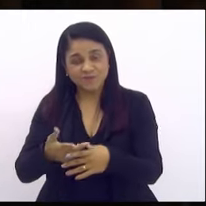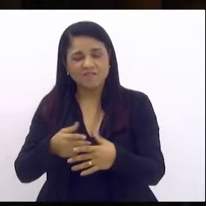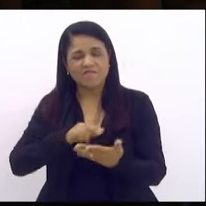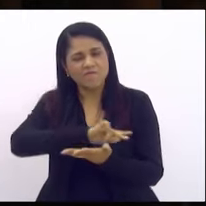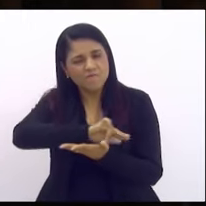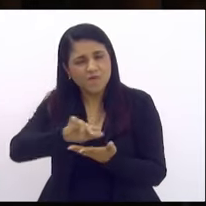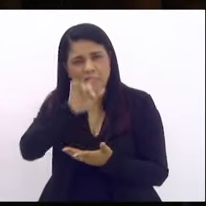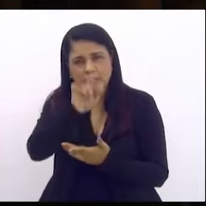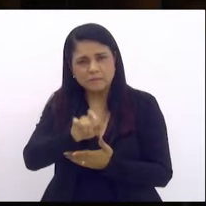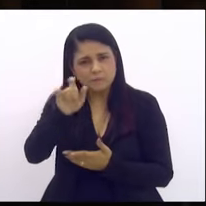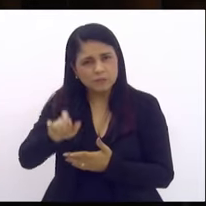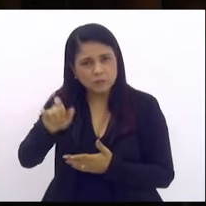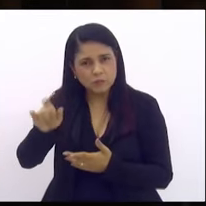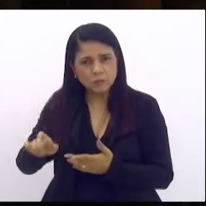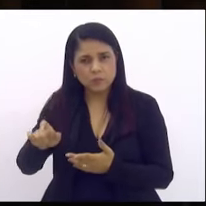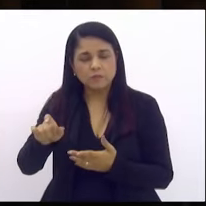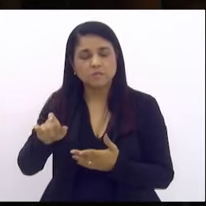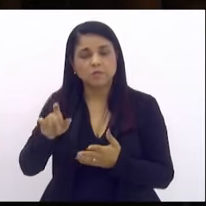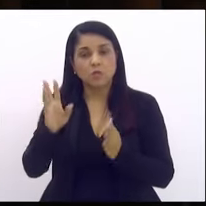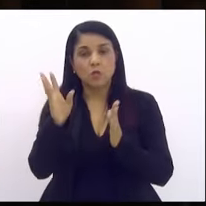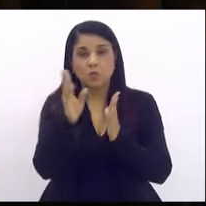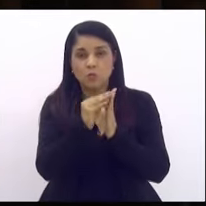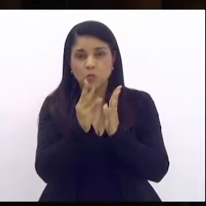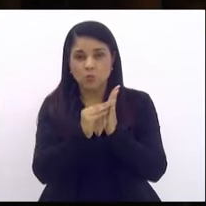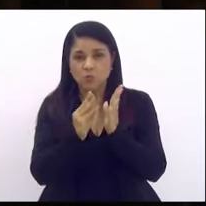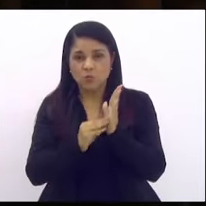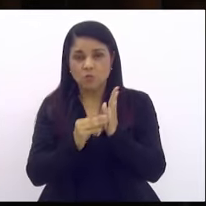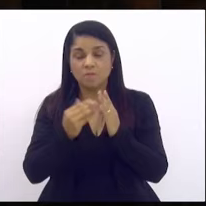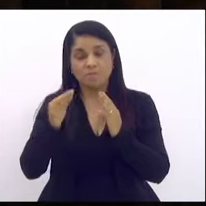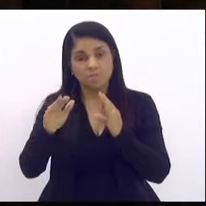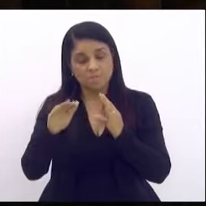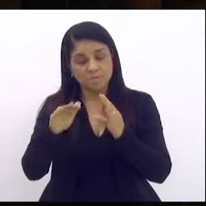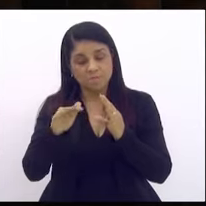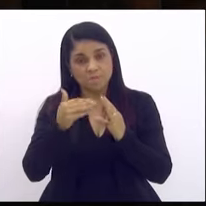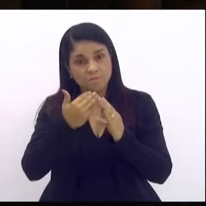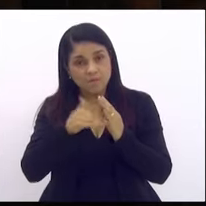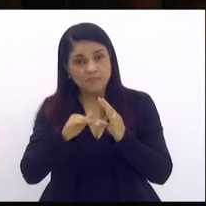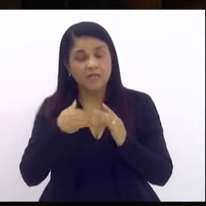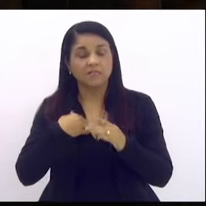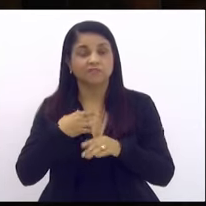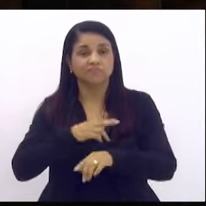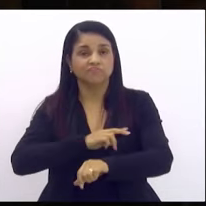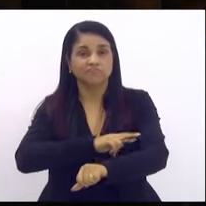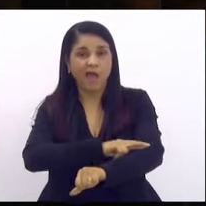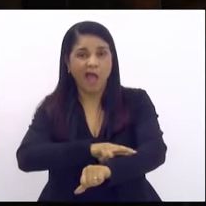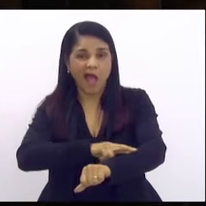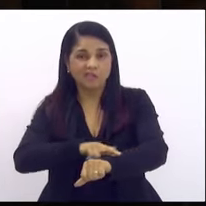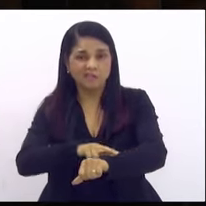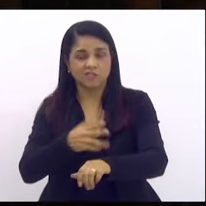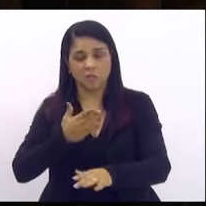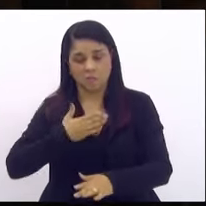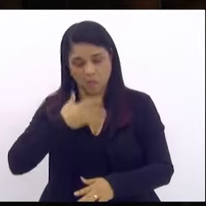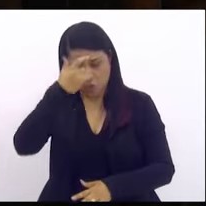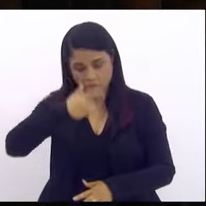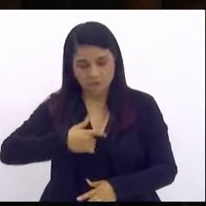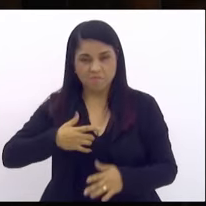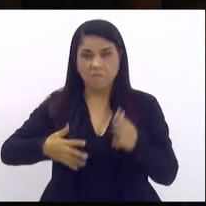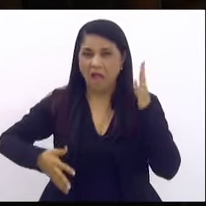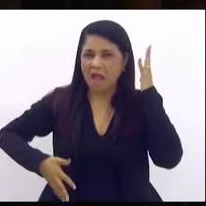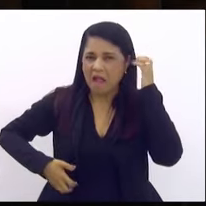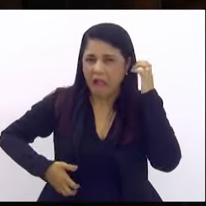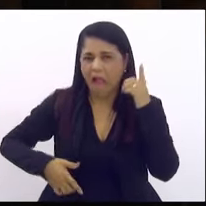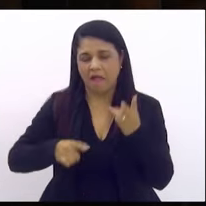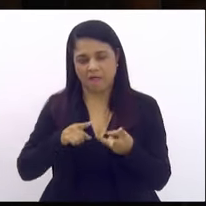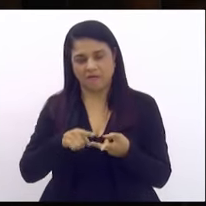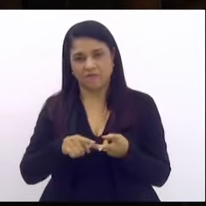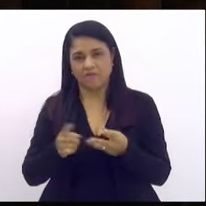pessoas que colocaram mensagens racistas a meu respeito desde chamar de macaca de dizer